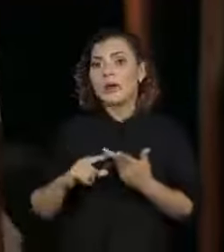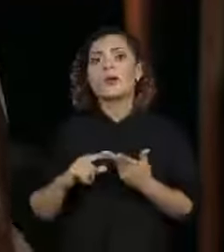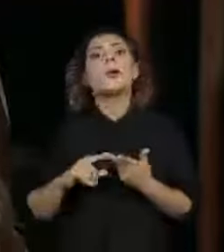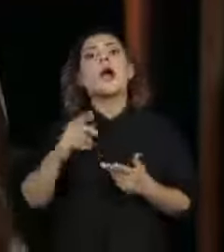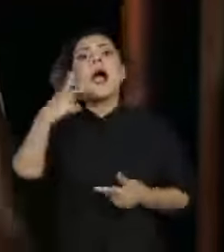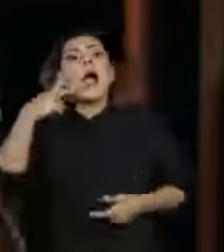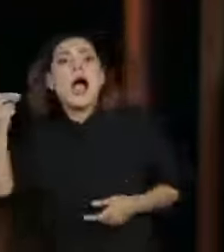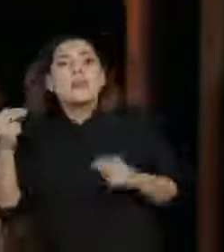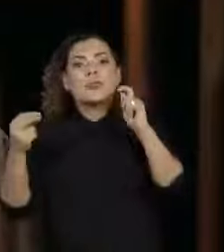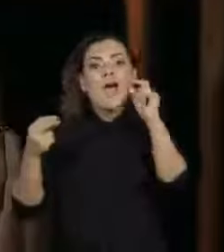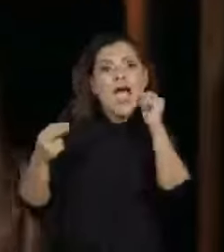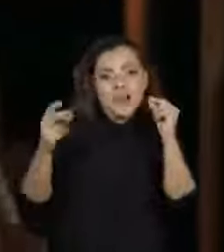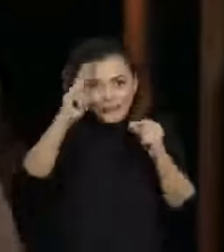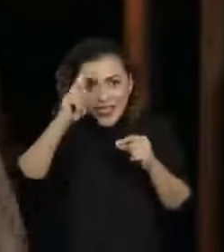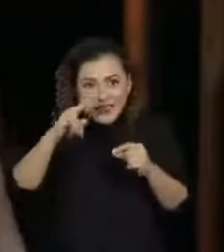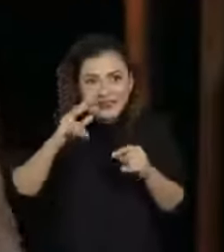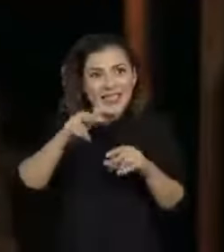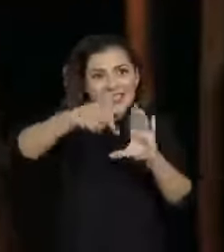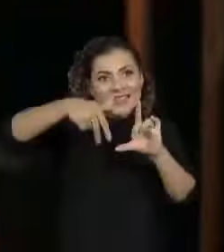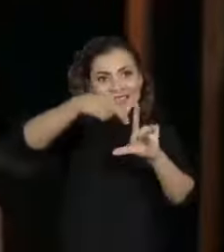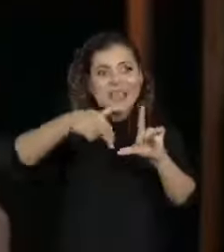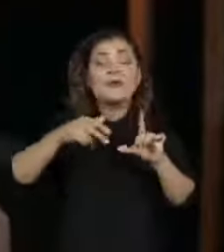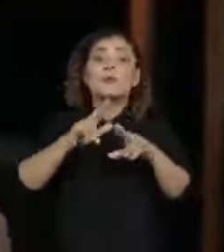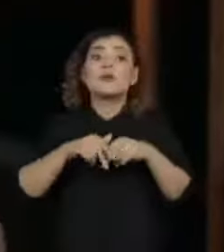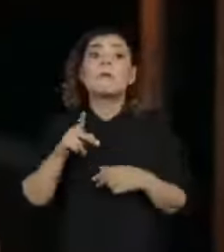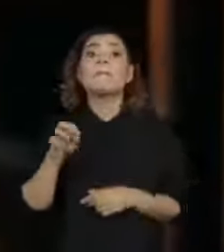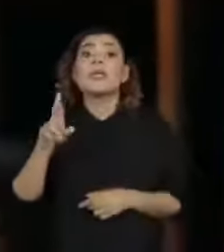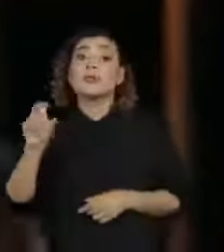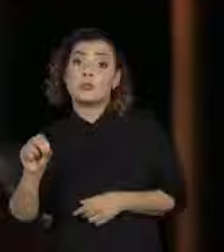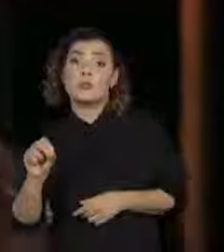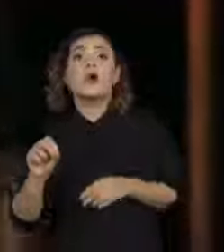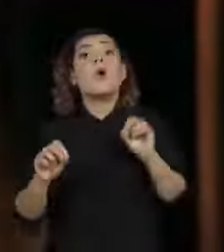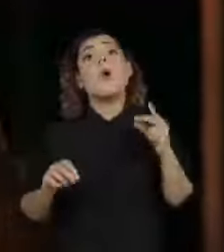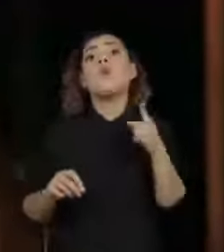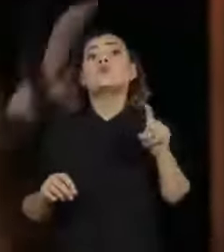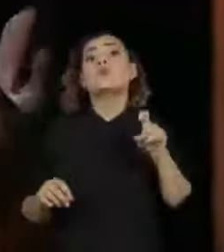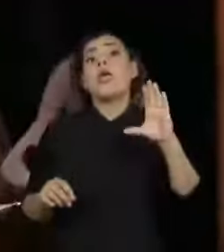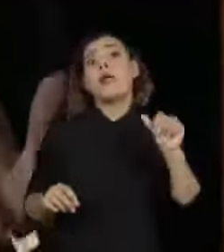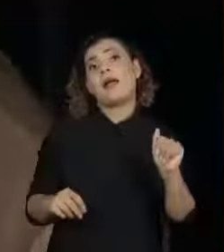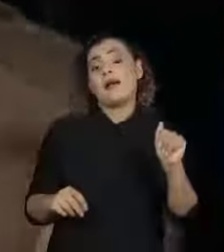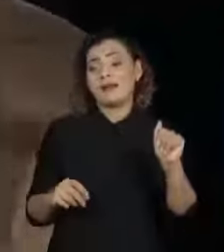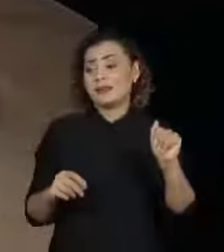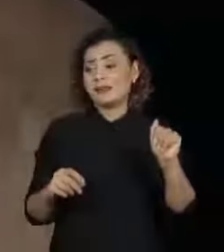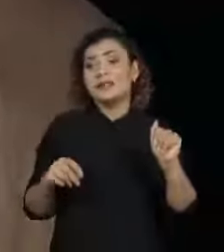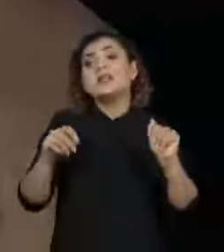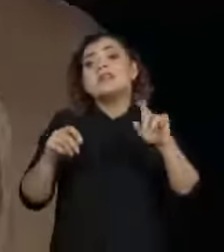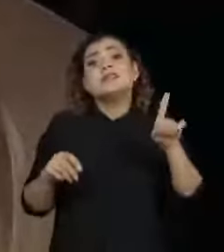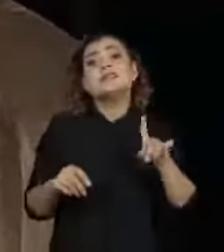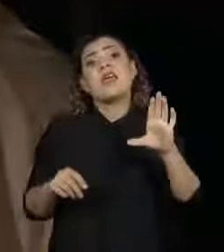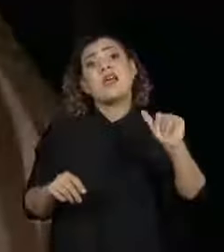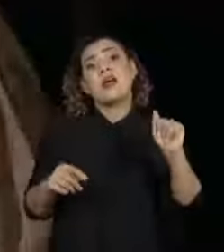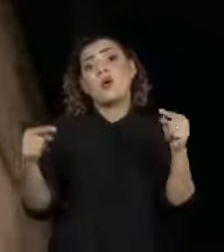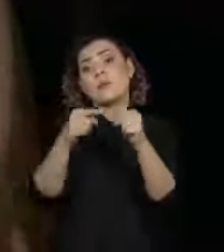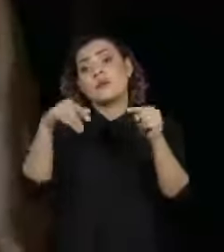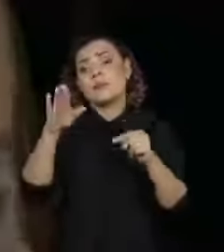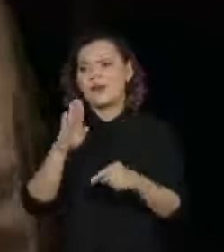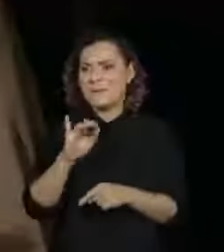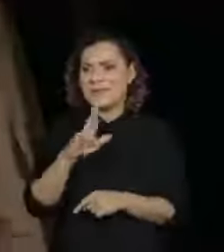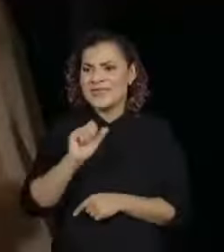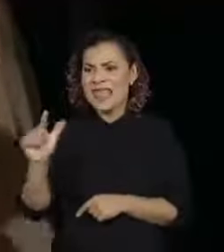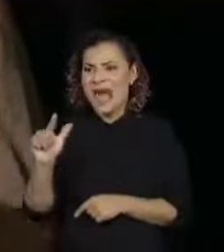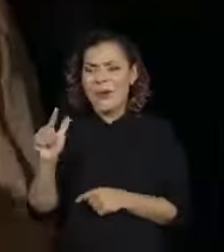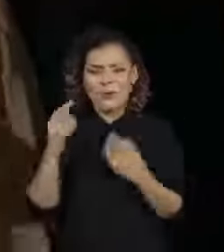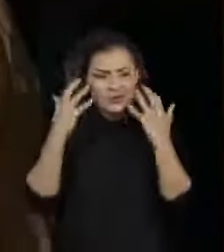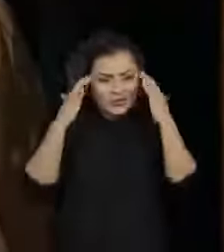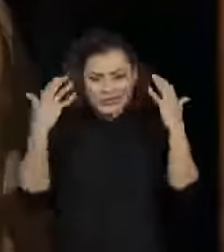me põe com Pedro Cardoso e tá vamos lá em trabalhando bastante também foi do Zeca Camargo que pelo menos um Jornalista mais Rúbia o que que vai